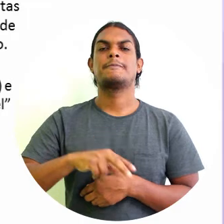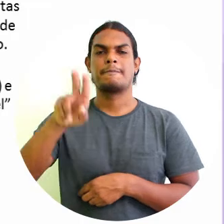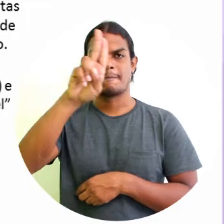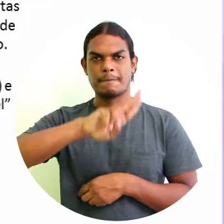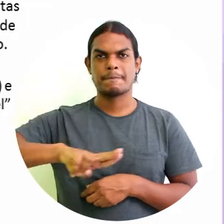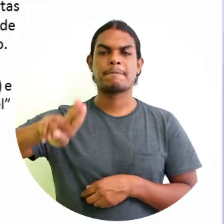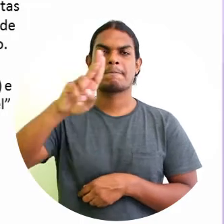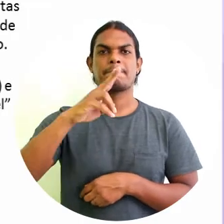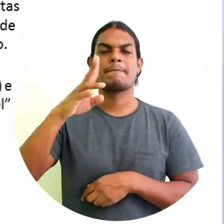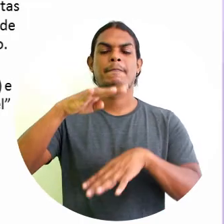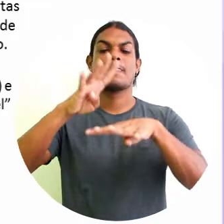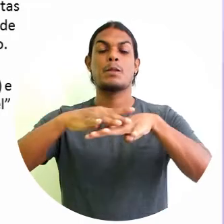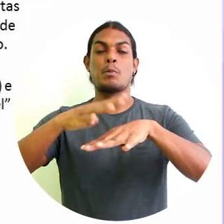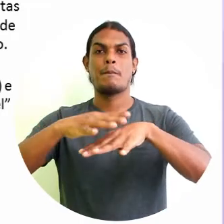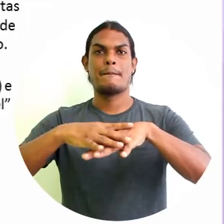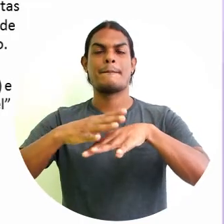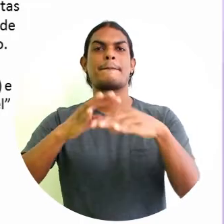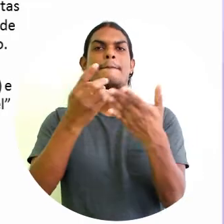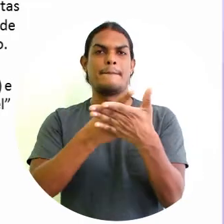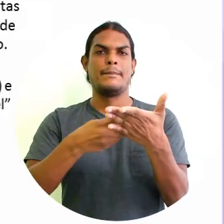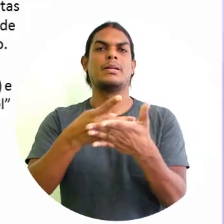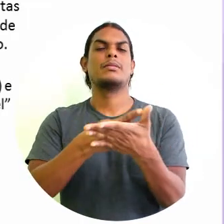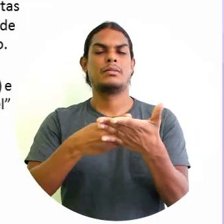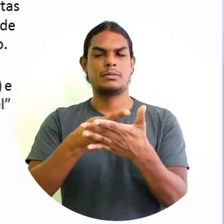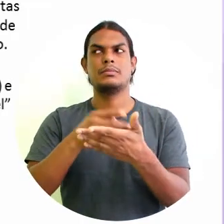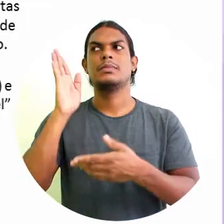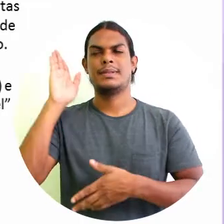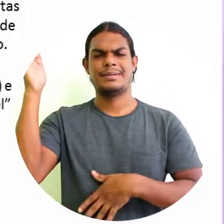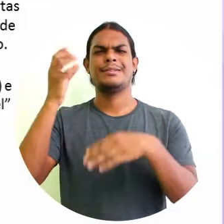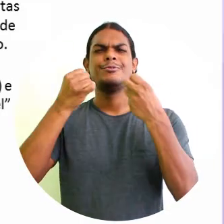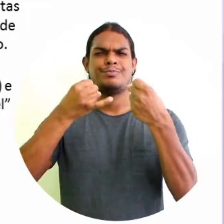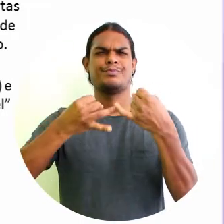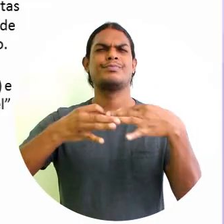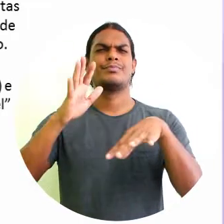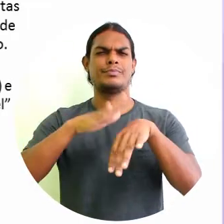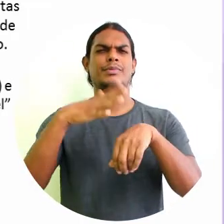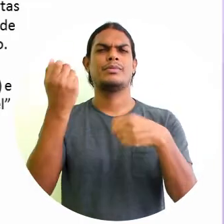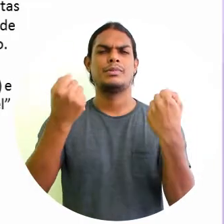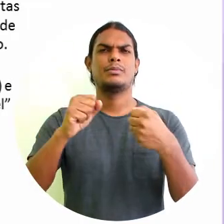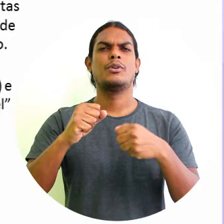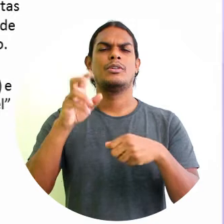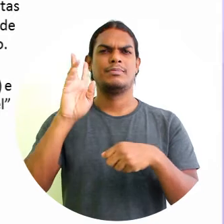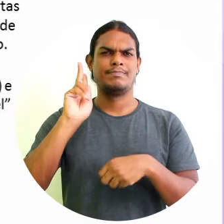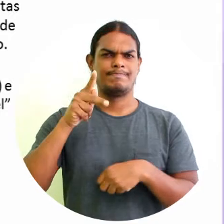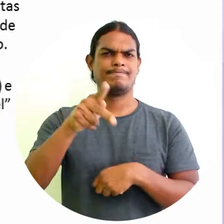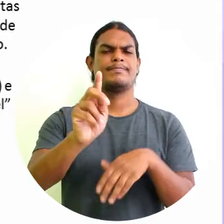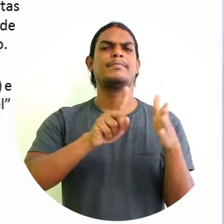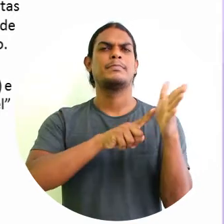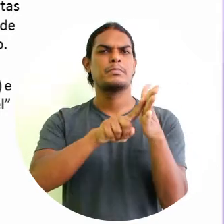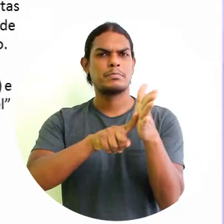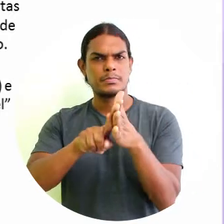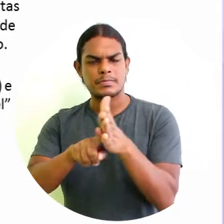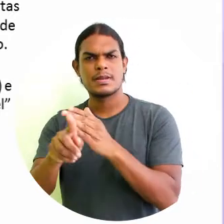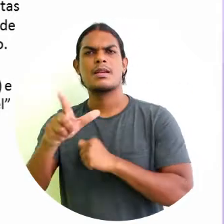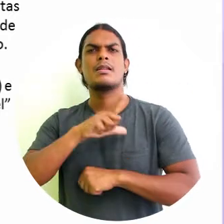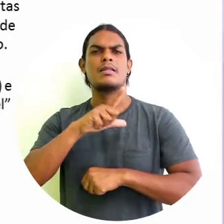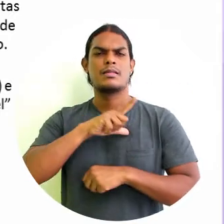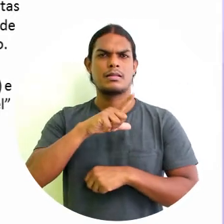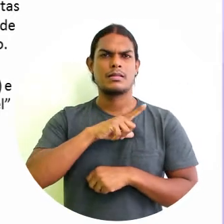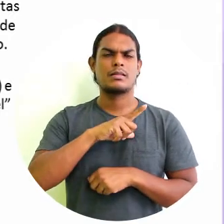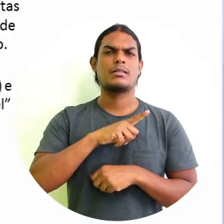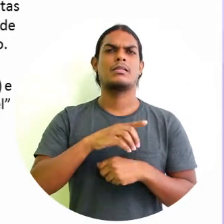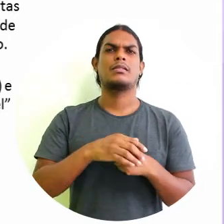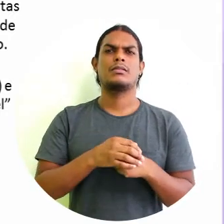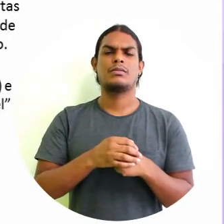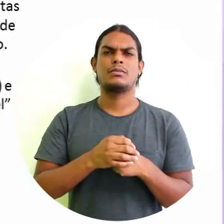superfícies bidimensionais, tá? Aqui está falando um pouco mais sobre a vida dele, vocês também podem sempre pesquisar. Existe uma página que a